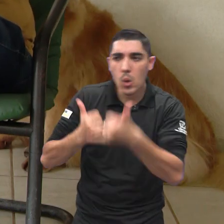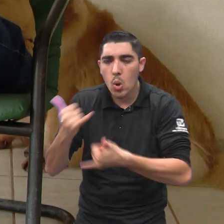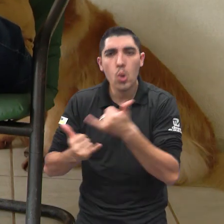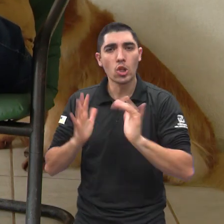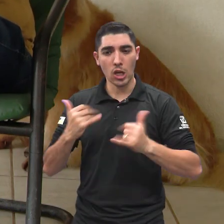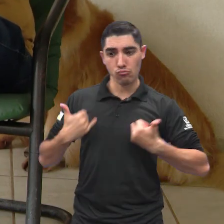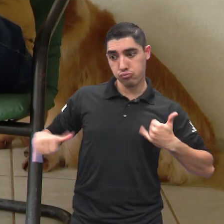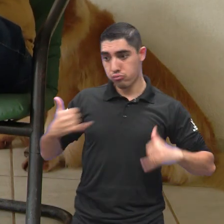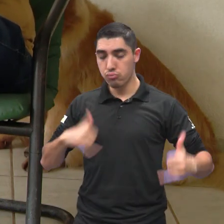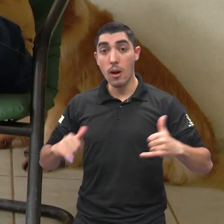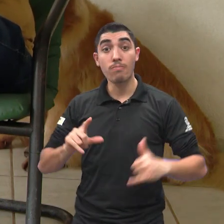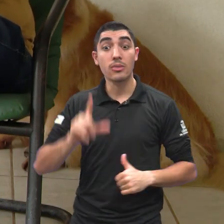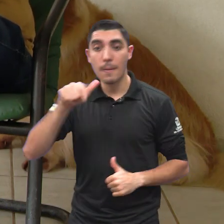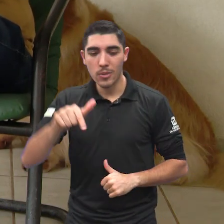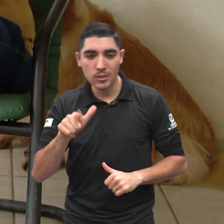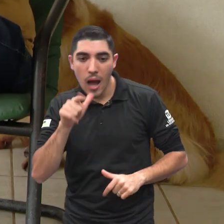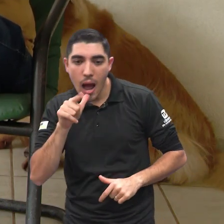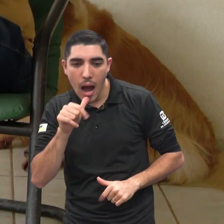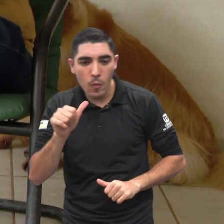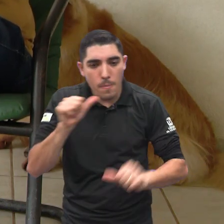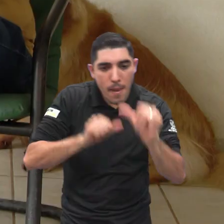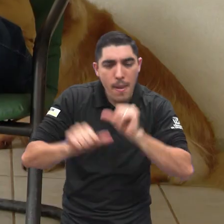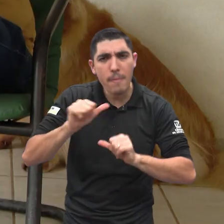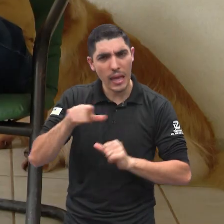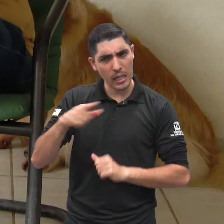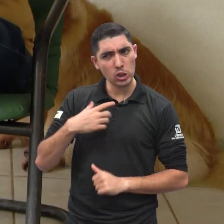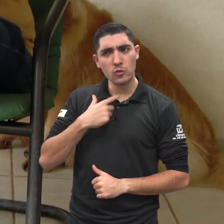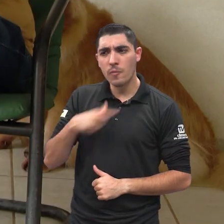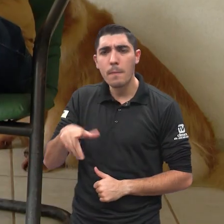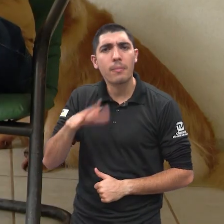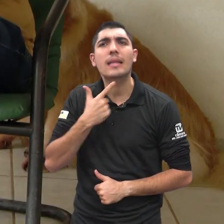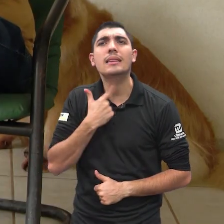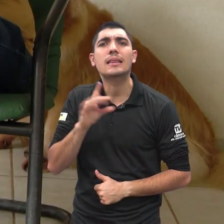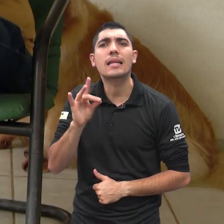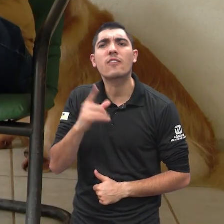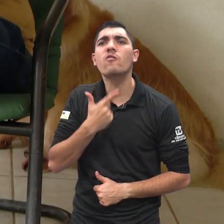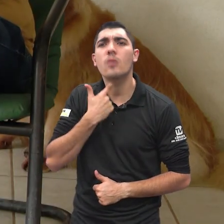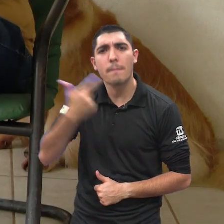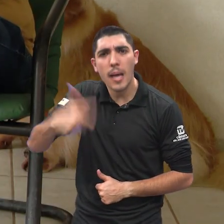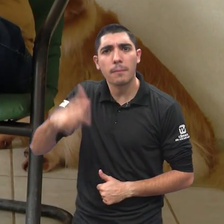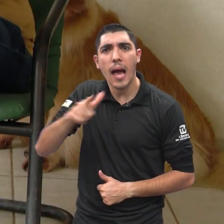de energia e às vezes dá sede. Sim. Eles sentem mais, você sente? Sim, ó,